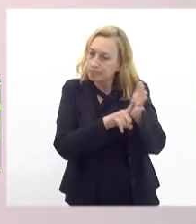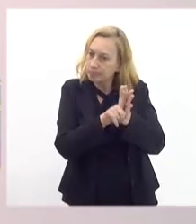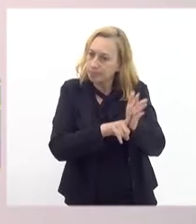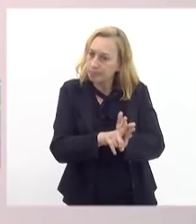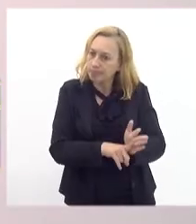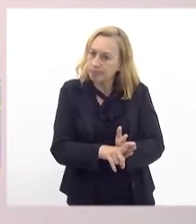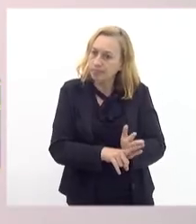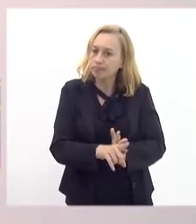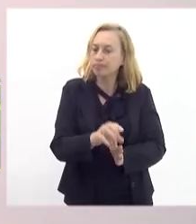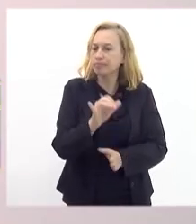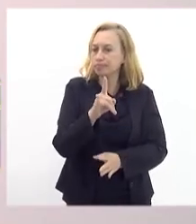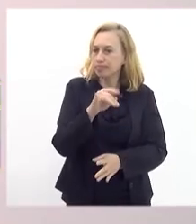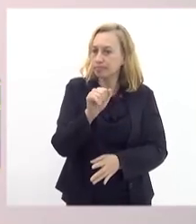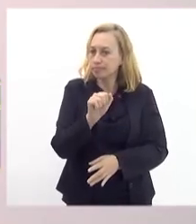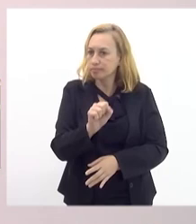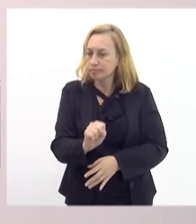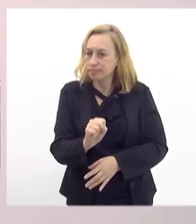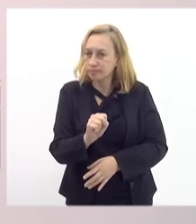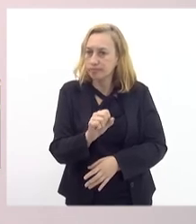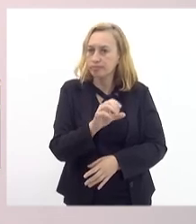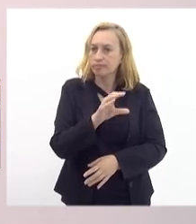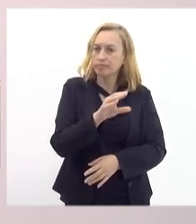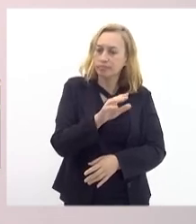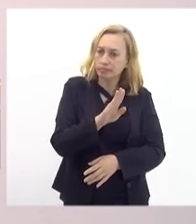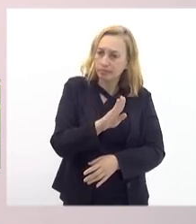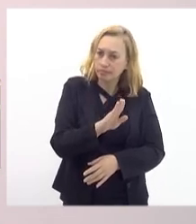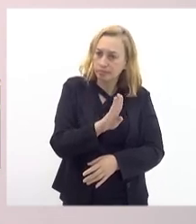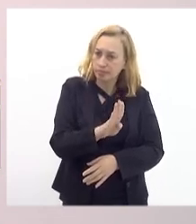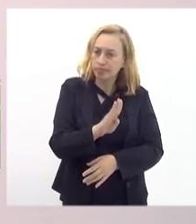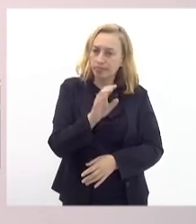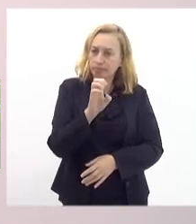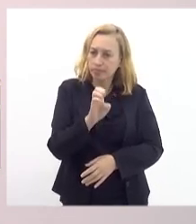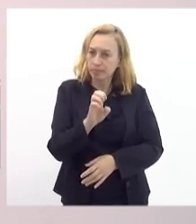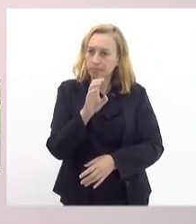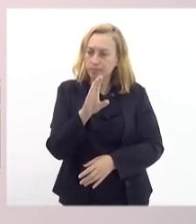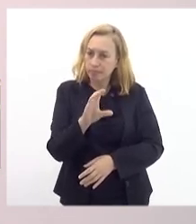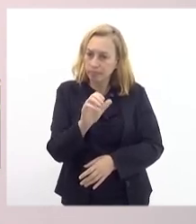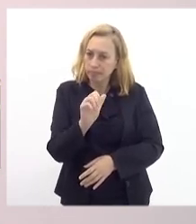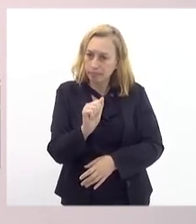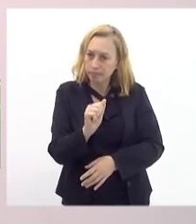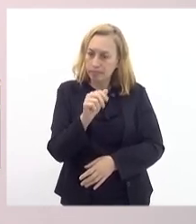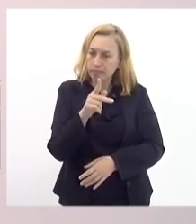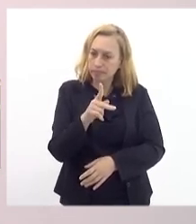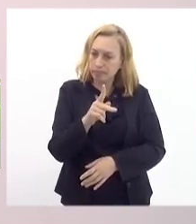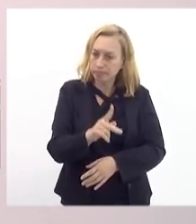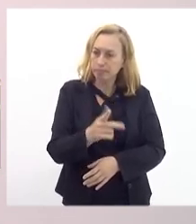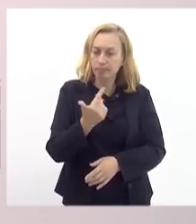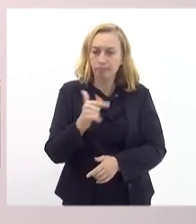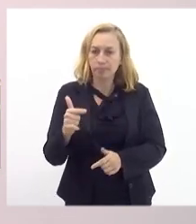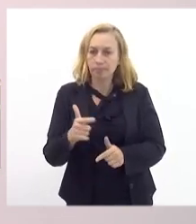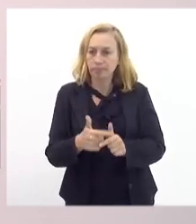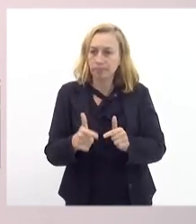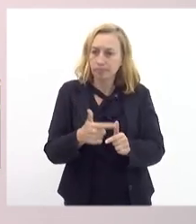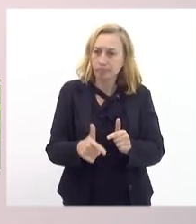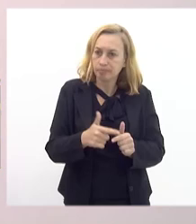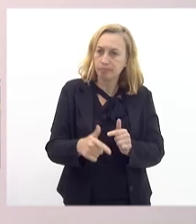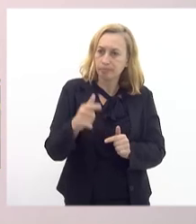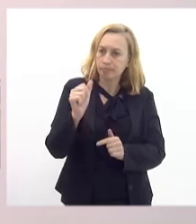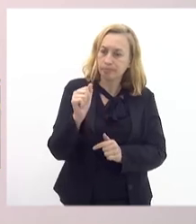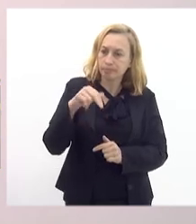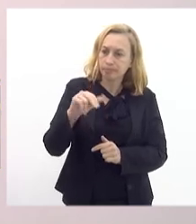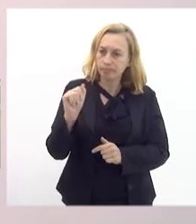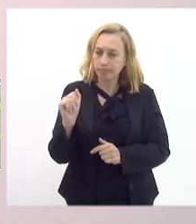falando sobre escassez energética de encher ele acaba energético para a gente não ter por exemplo um problema como como Amapá dia de ficar sem energia